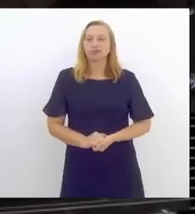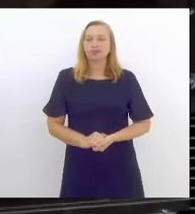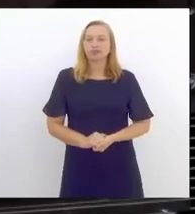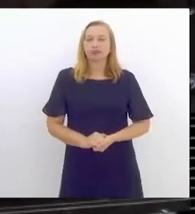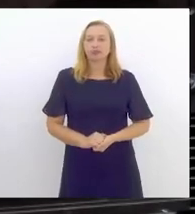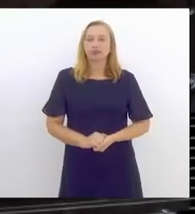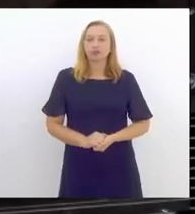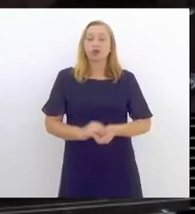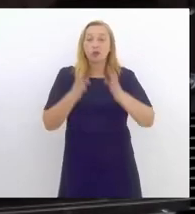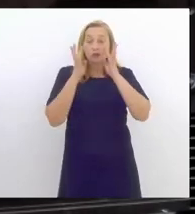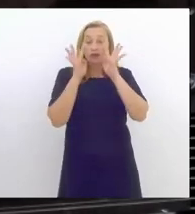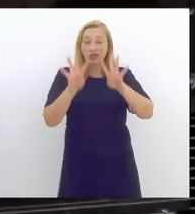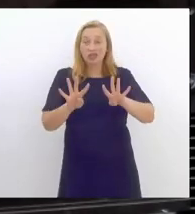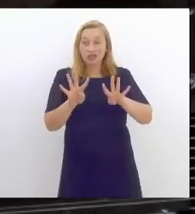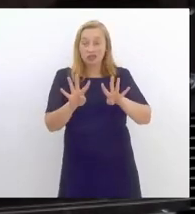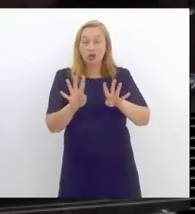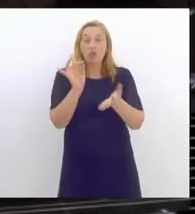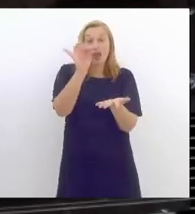Nossa atenção